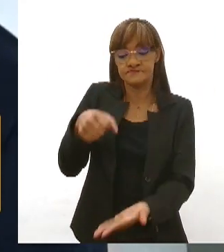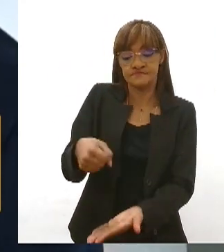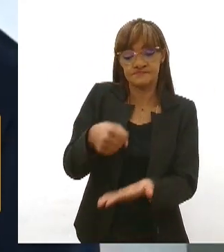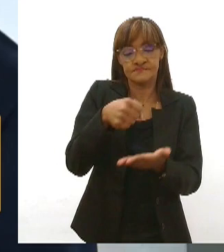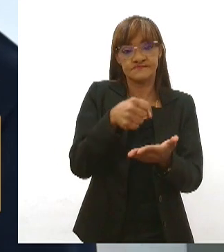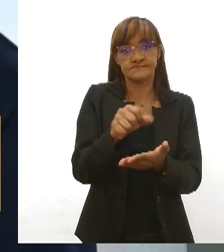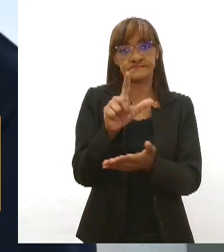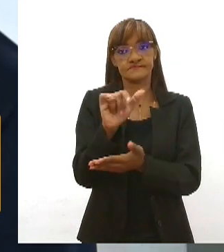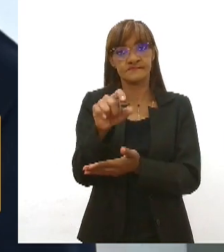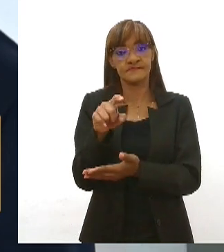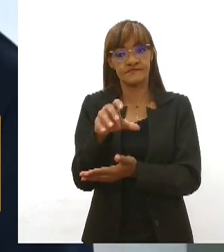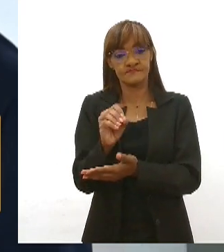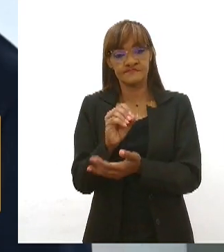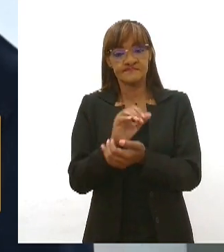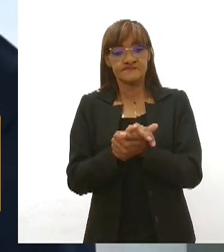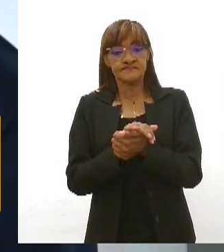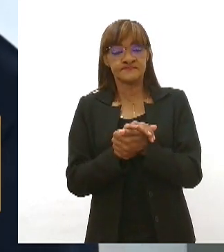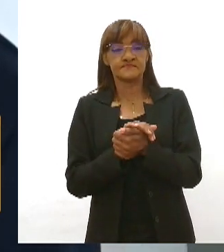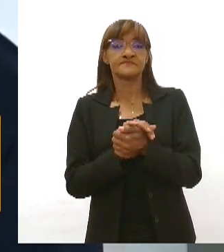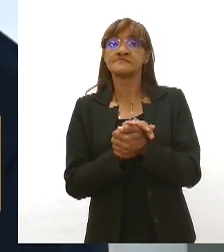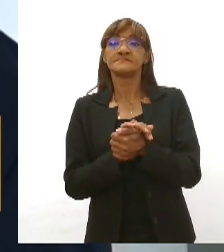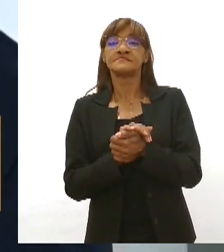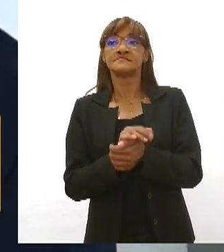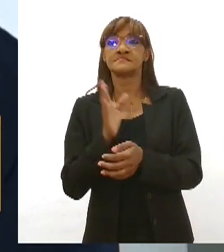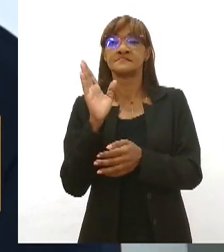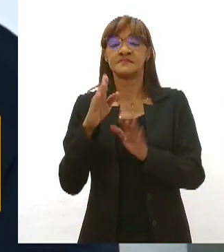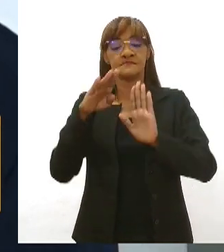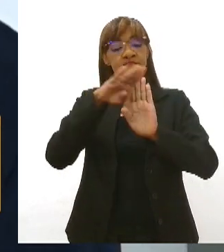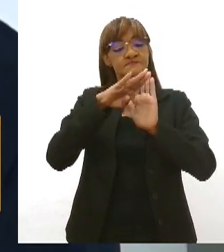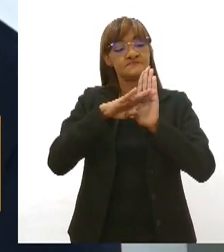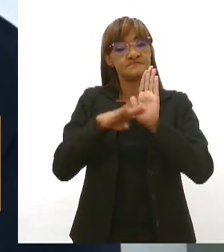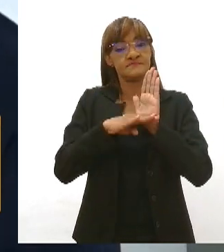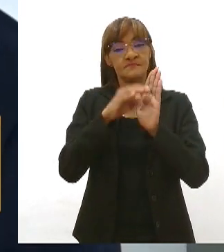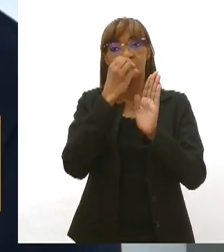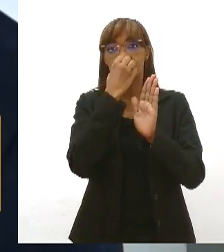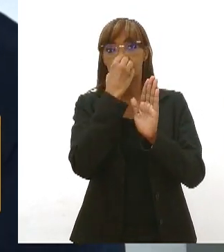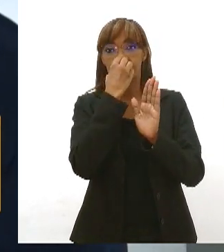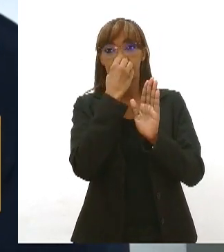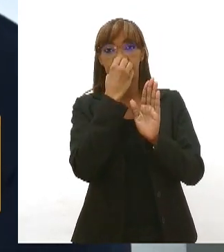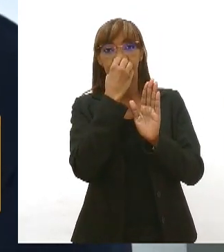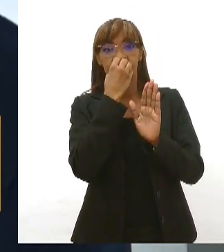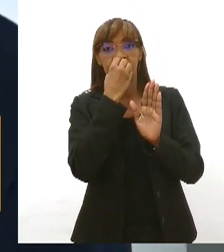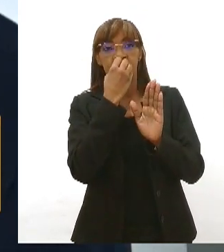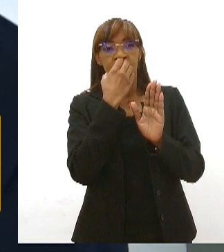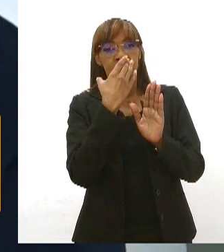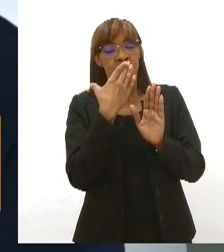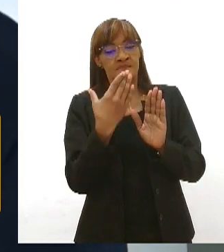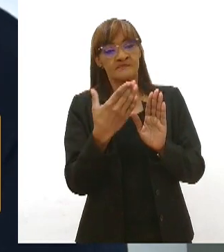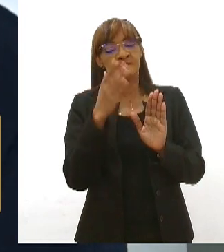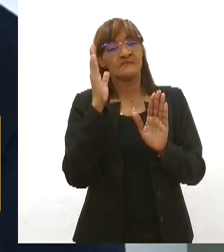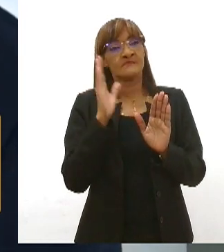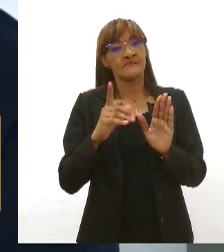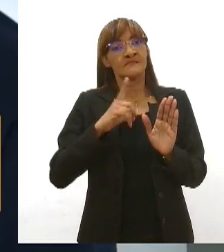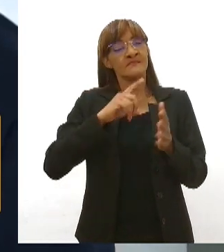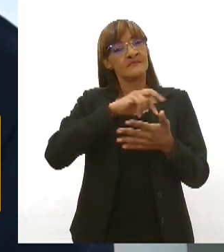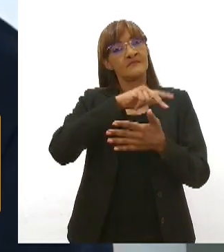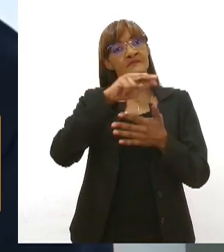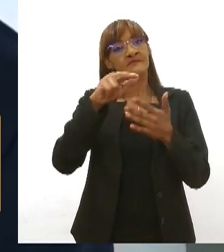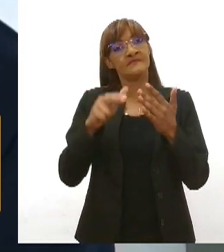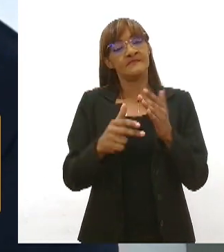é uma programação bastante extensa, vasta, que atinge vários públicos e a gente